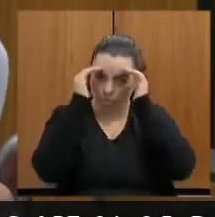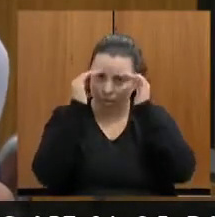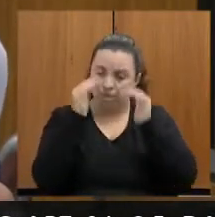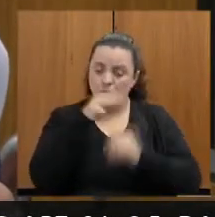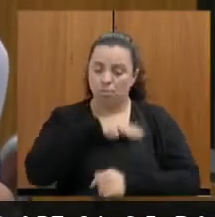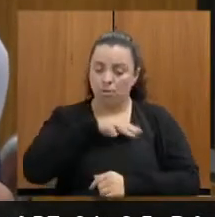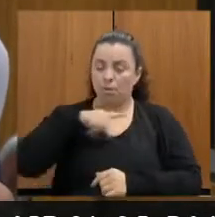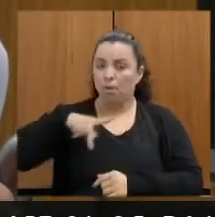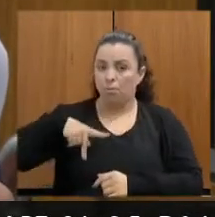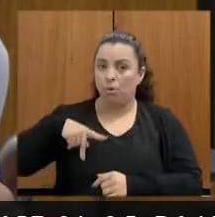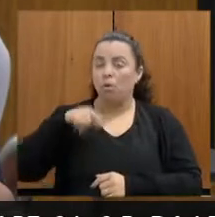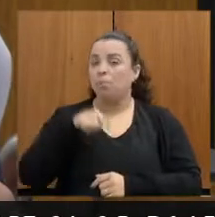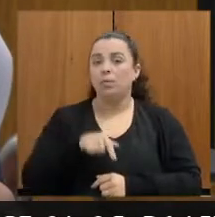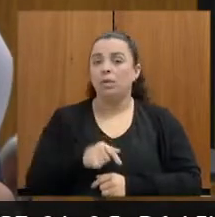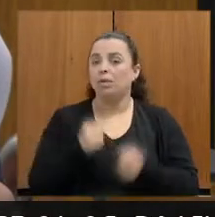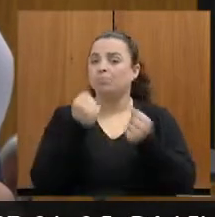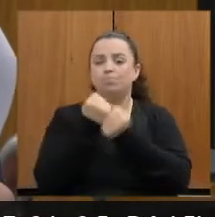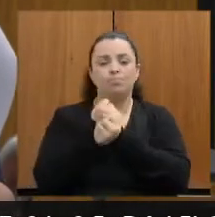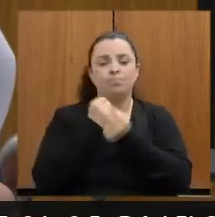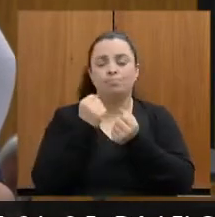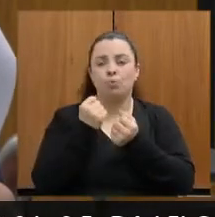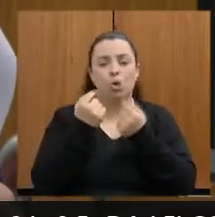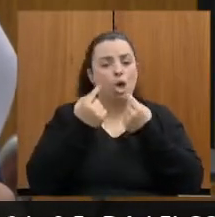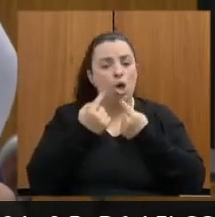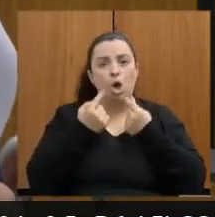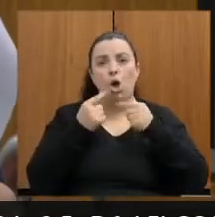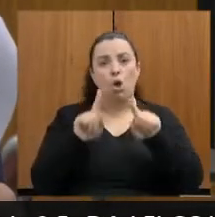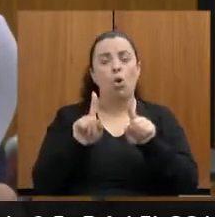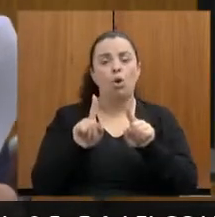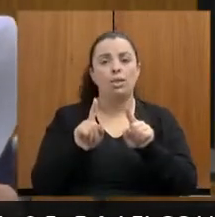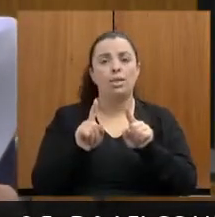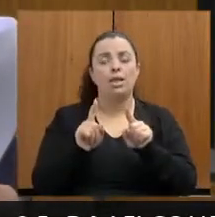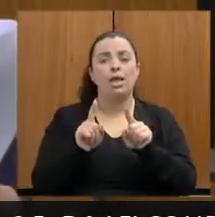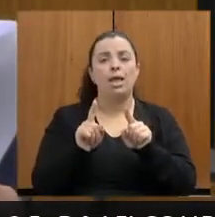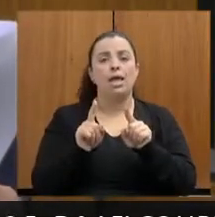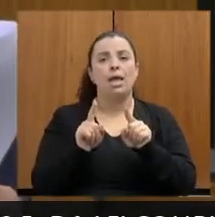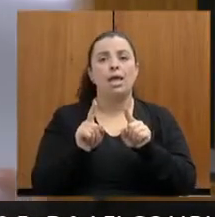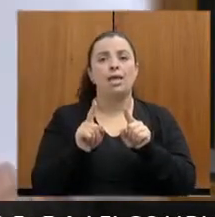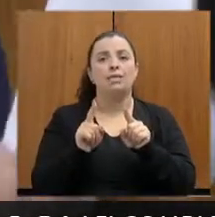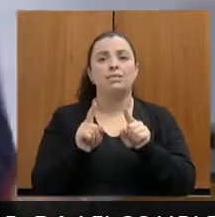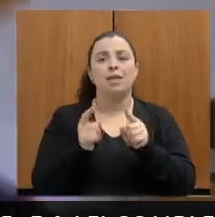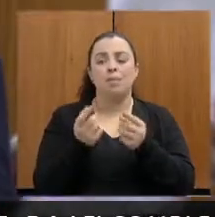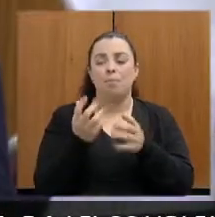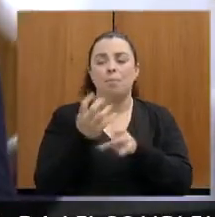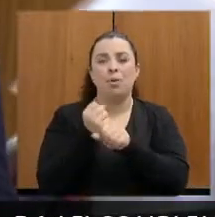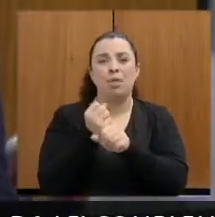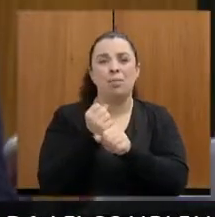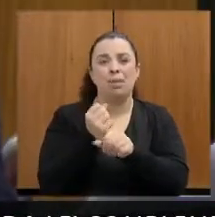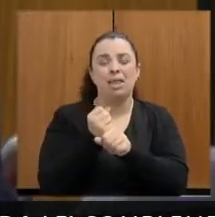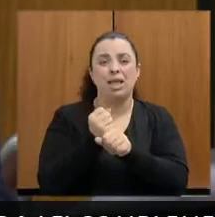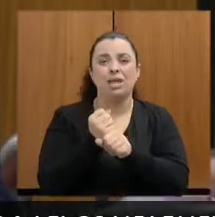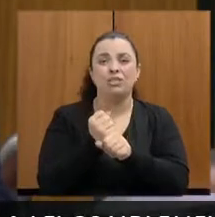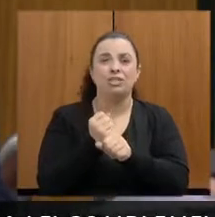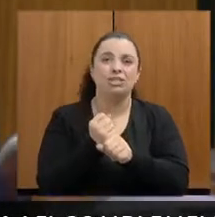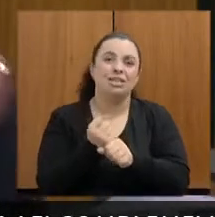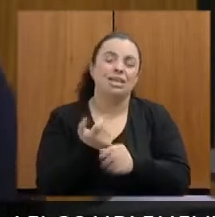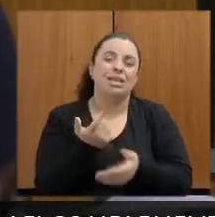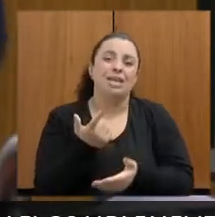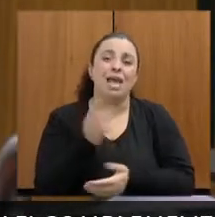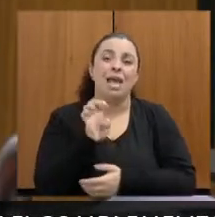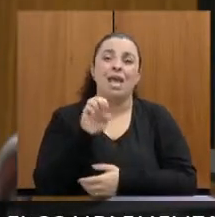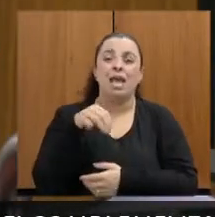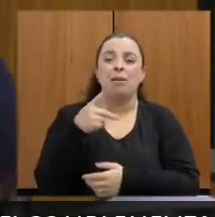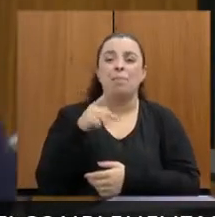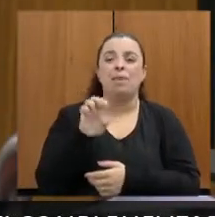que rejeita Essa manobra contábil é de colocar despesas em o seu sempre Trabalho através das despesas liquidadas